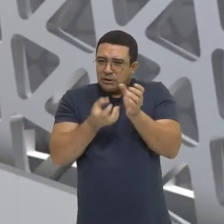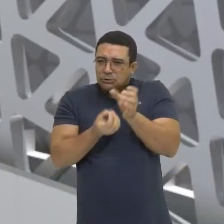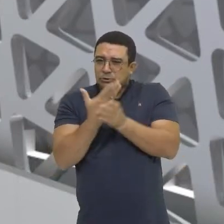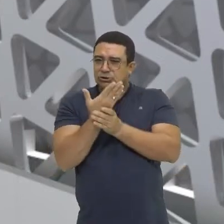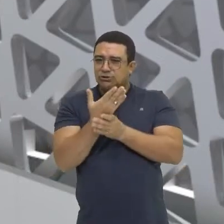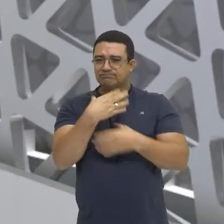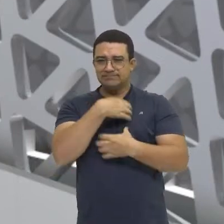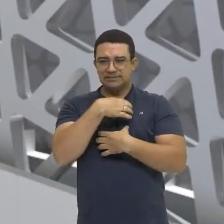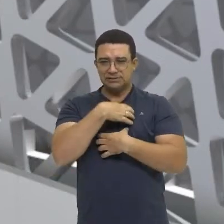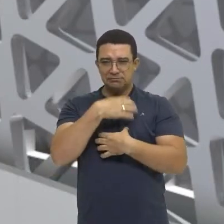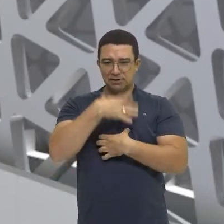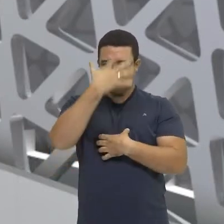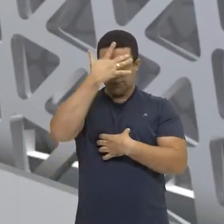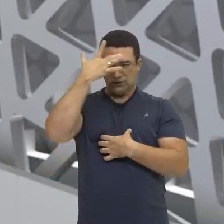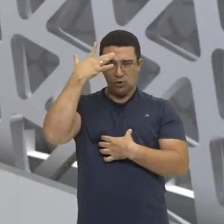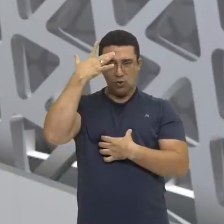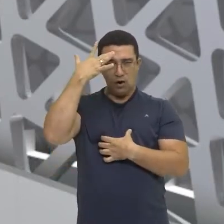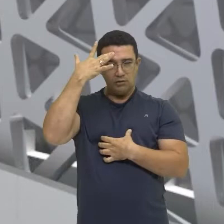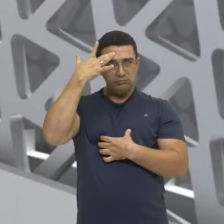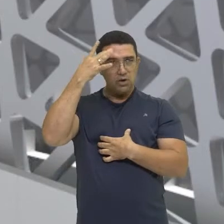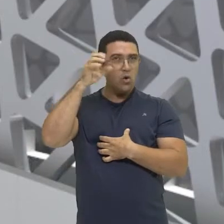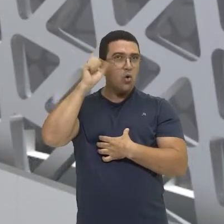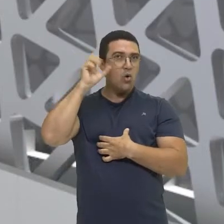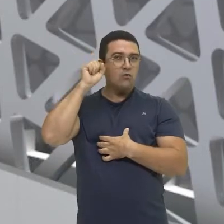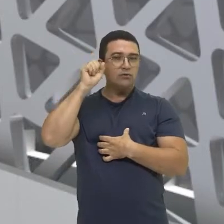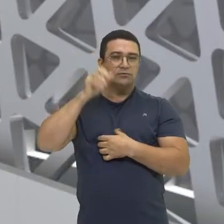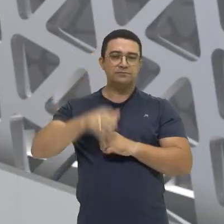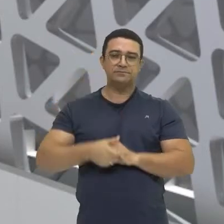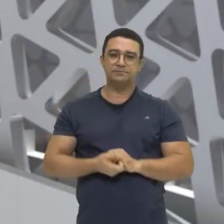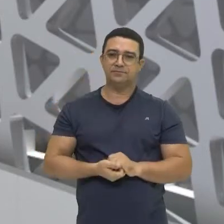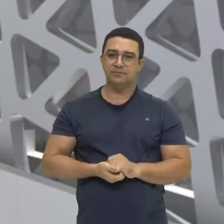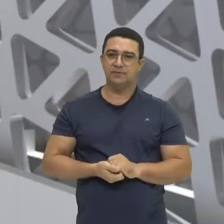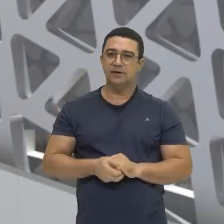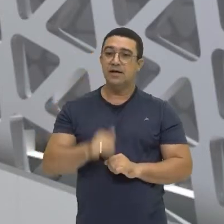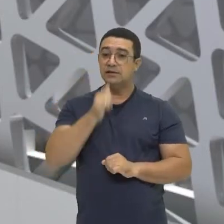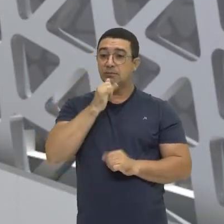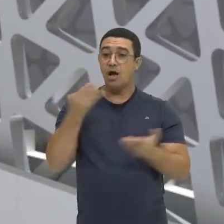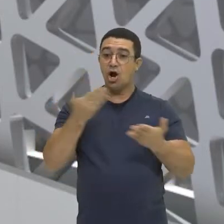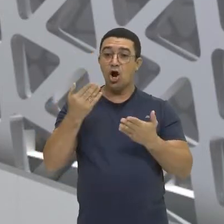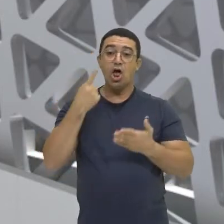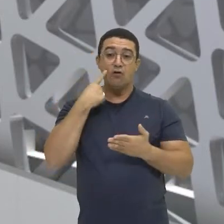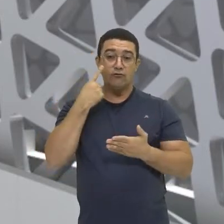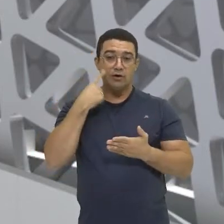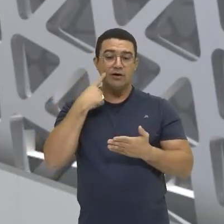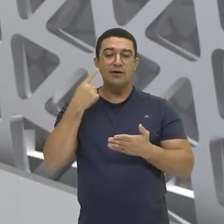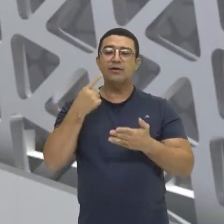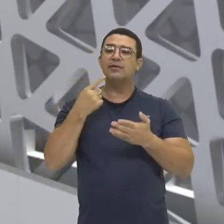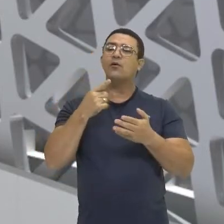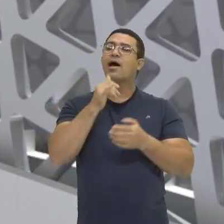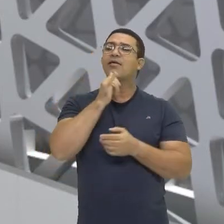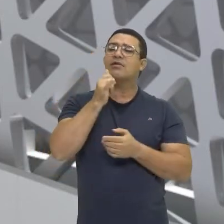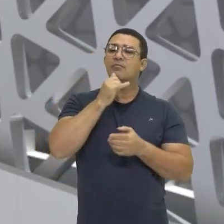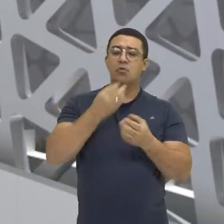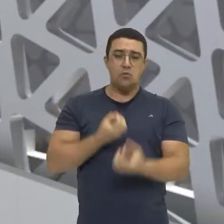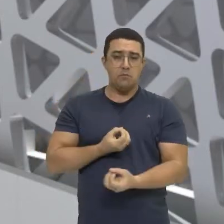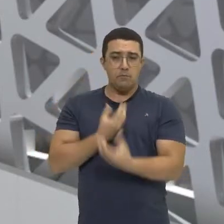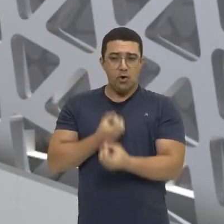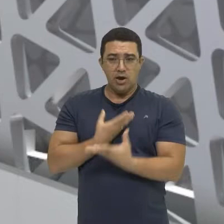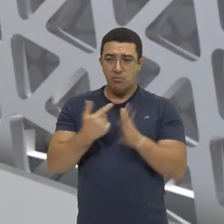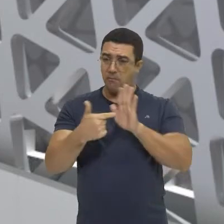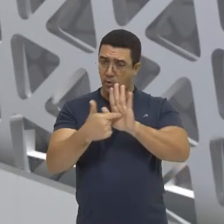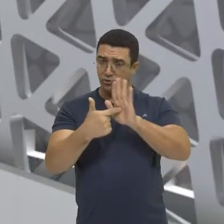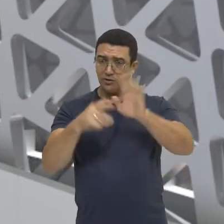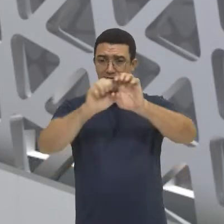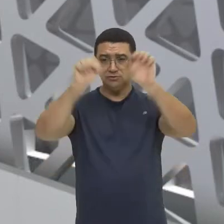tá bom? E agora a gente vai ver o exemplo de um poema em que eu vou mostrar para vocês a